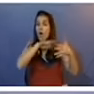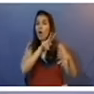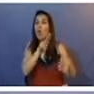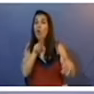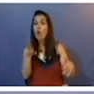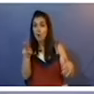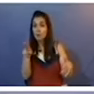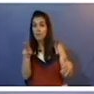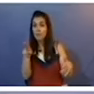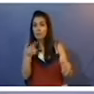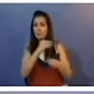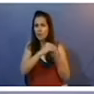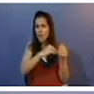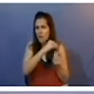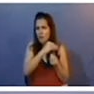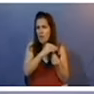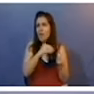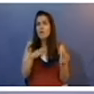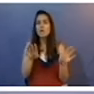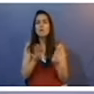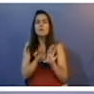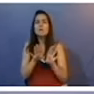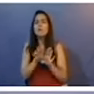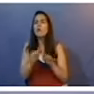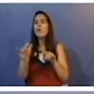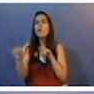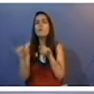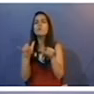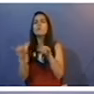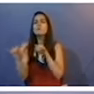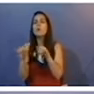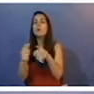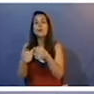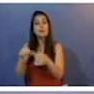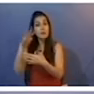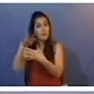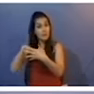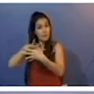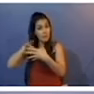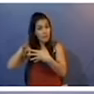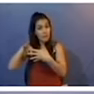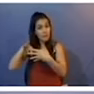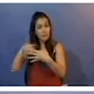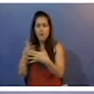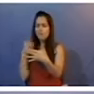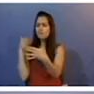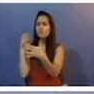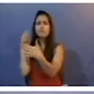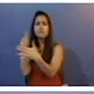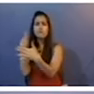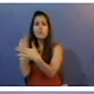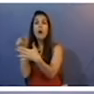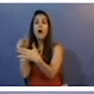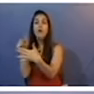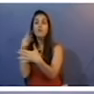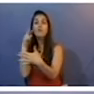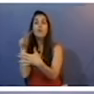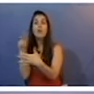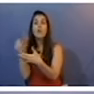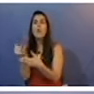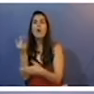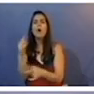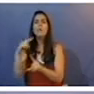elemento e também a posição em que ele se encontra na tabela periódica para a gente determinar as suas cargas